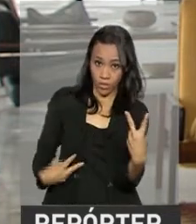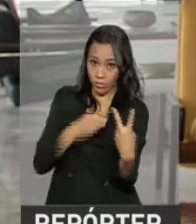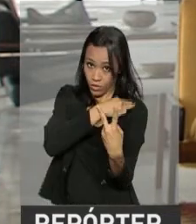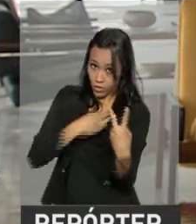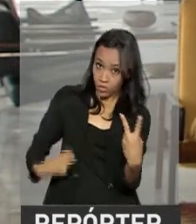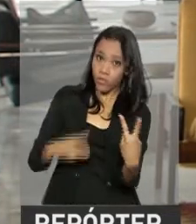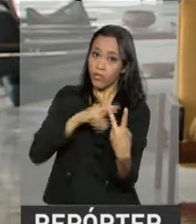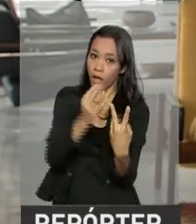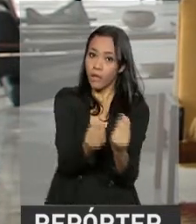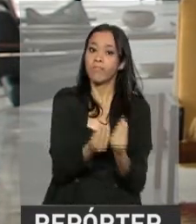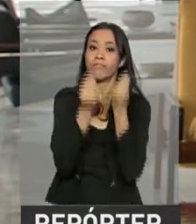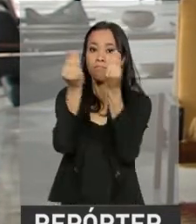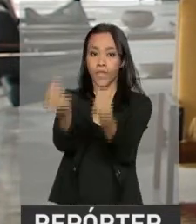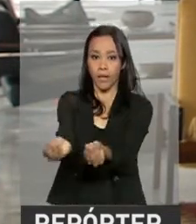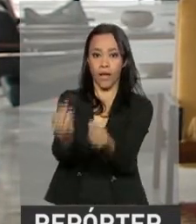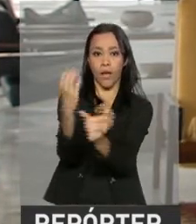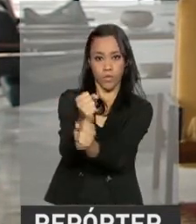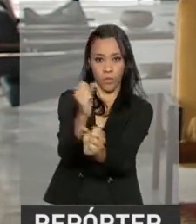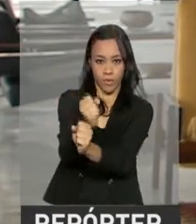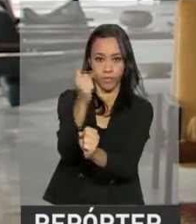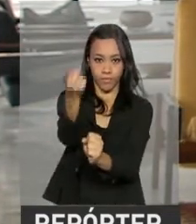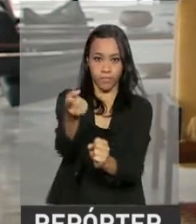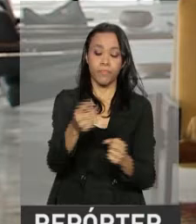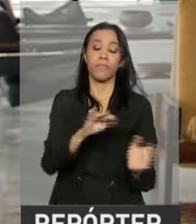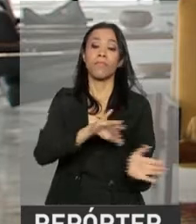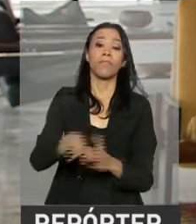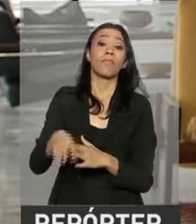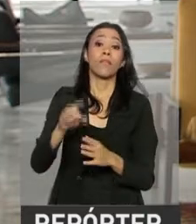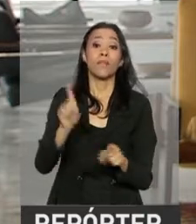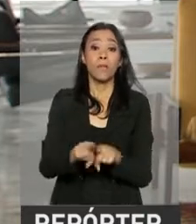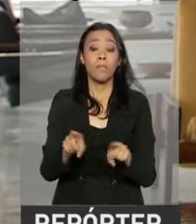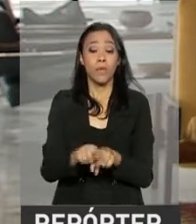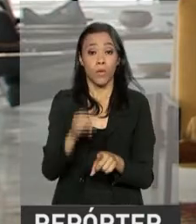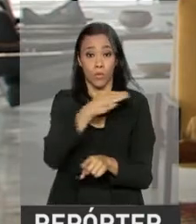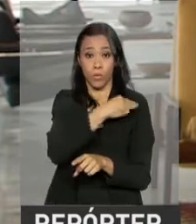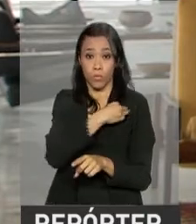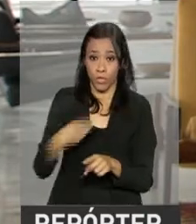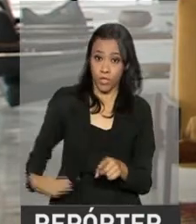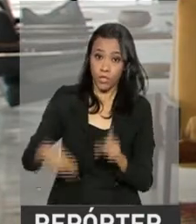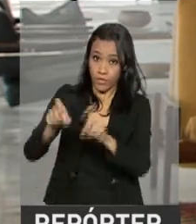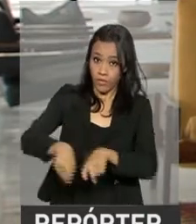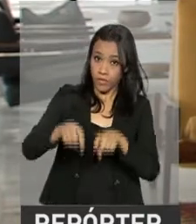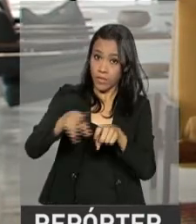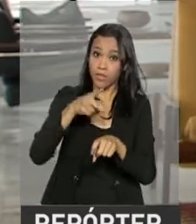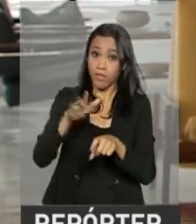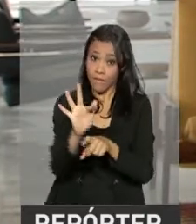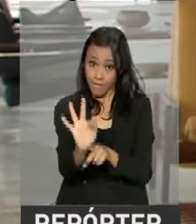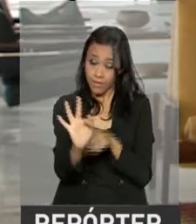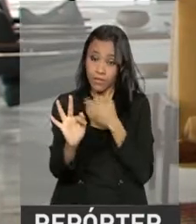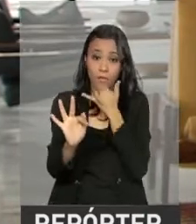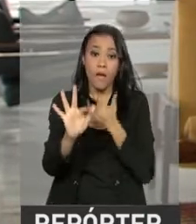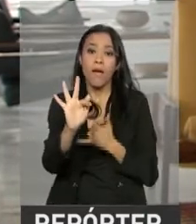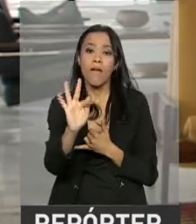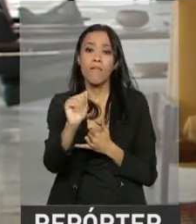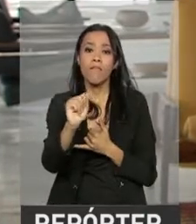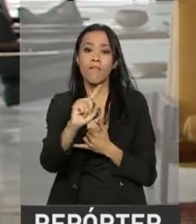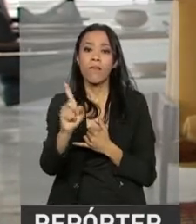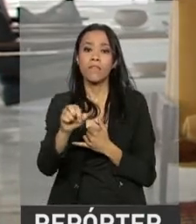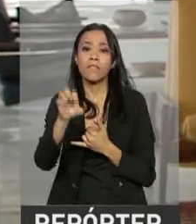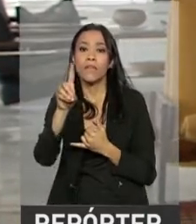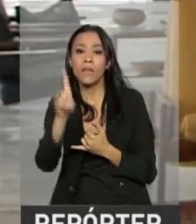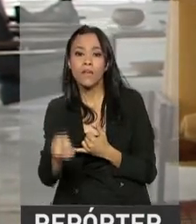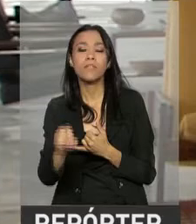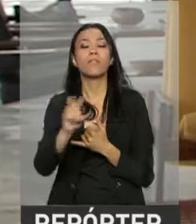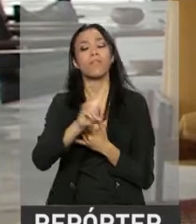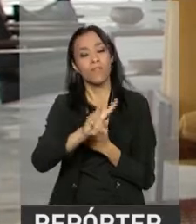e lá no congresso e lembrando que nas últimas semanas o ministro da fazenda tem dito que o teto para os gastos públicos já deve ser